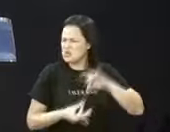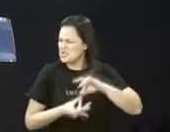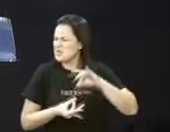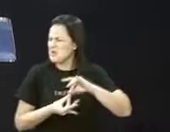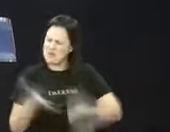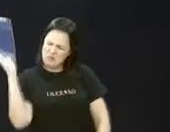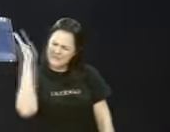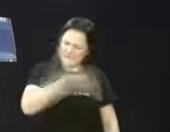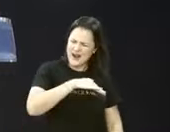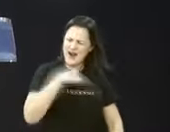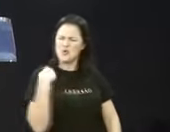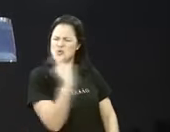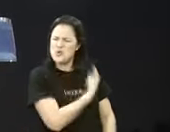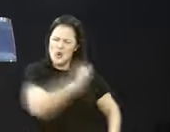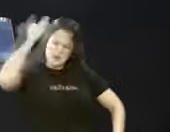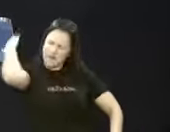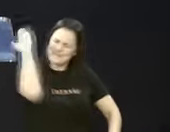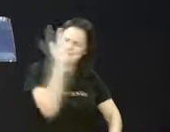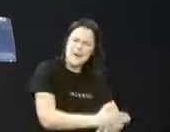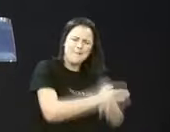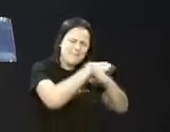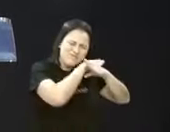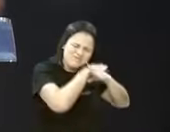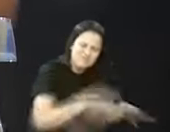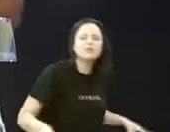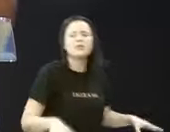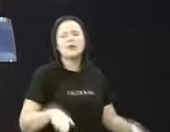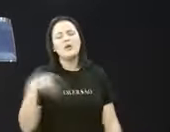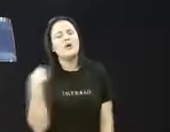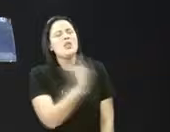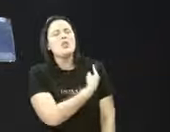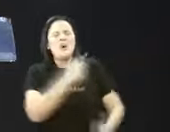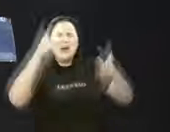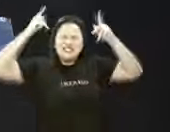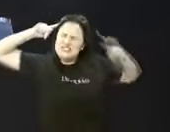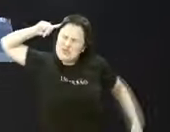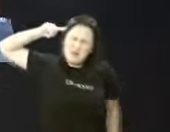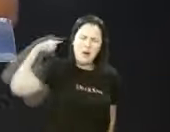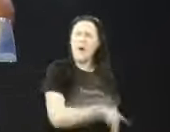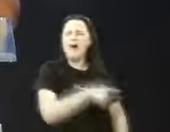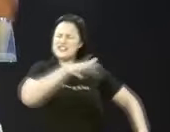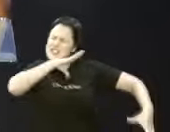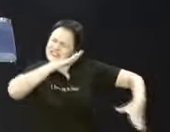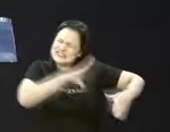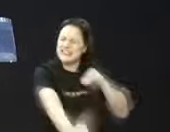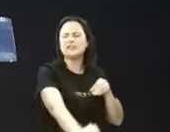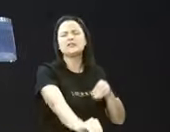o repreendemos do nosso meio. Nós dizemos agora: bata e retirada, e